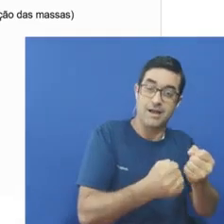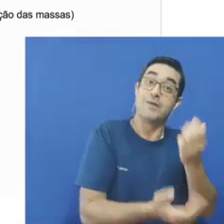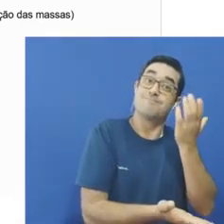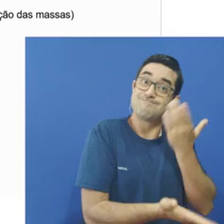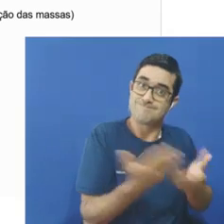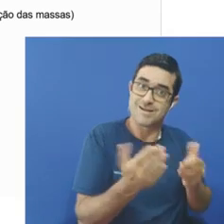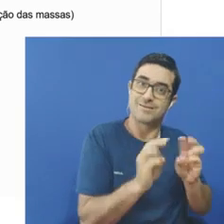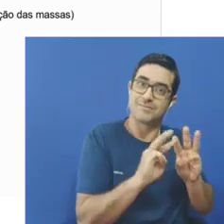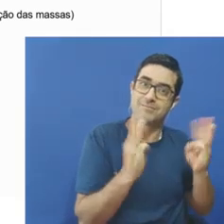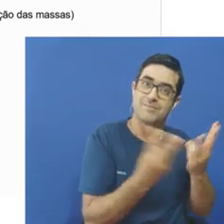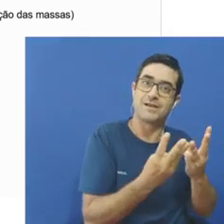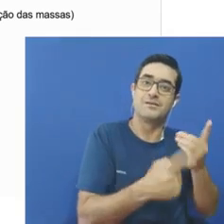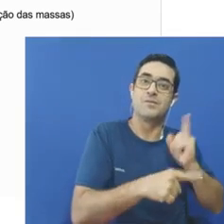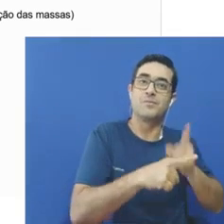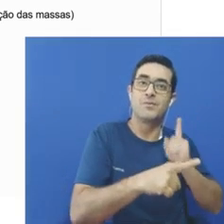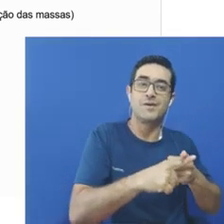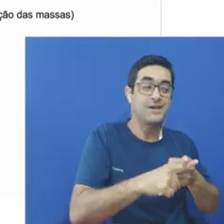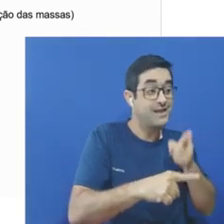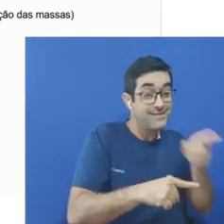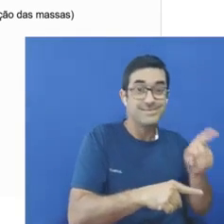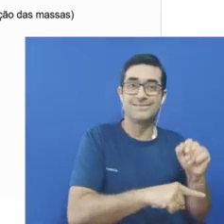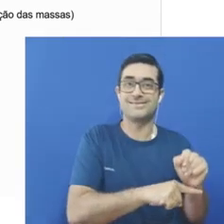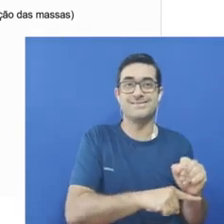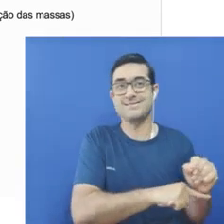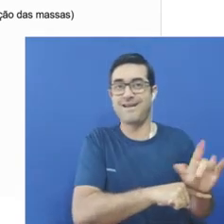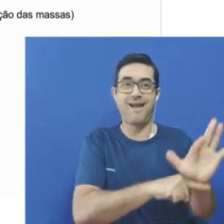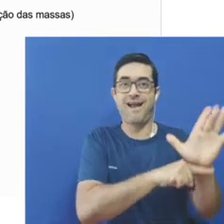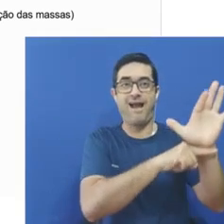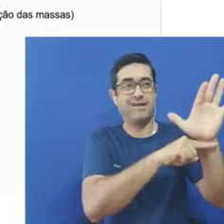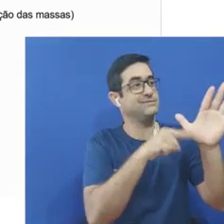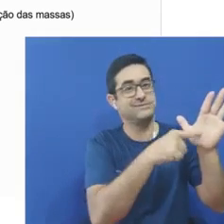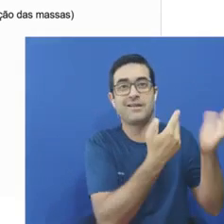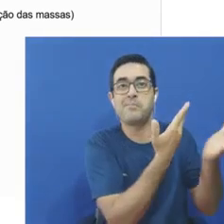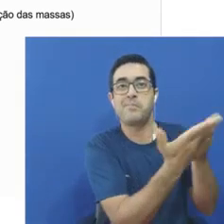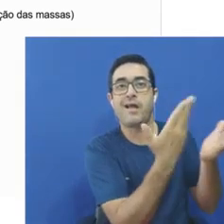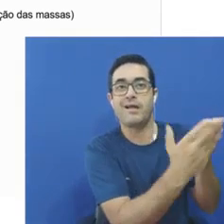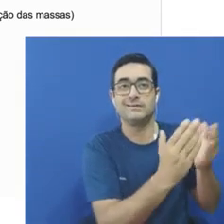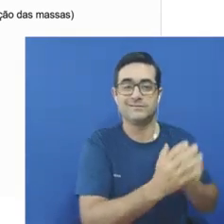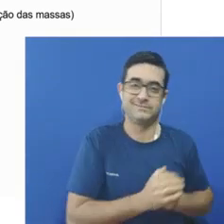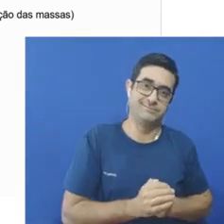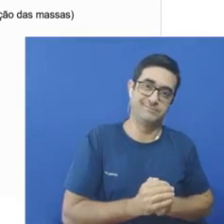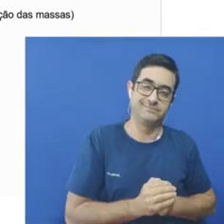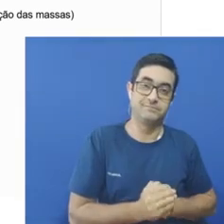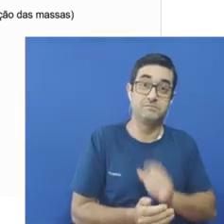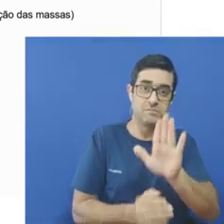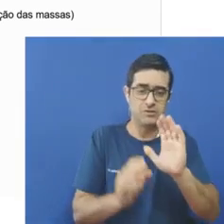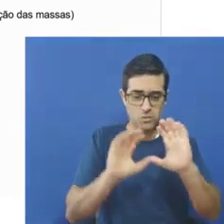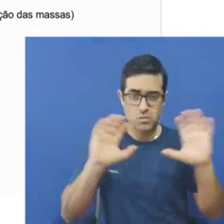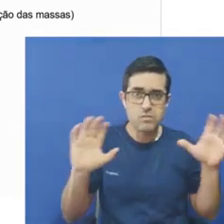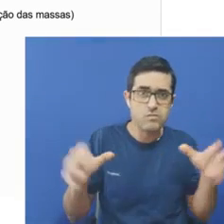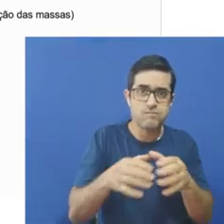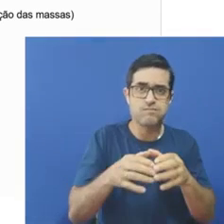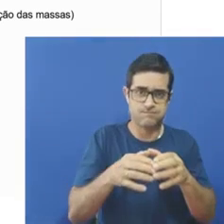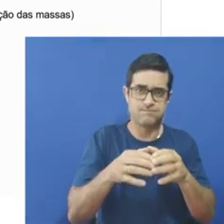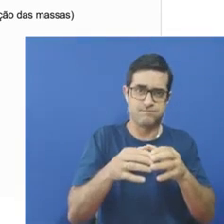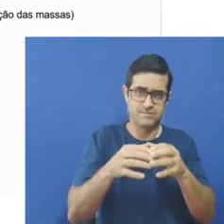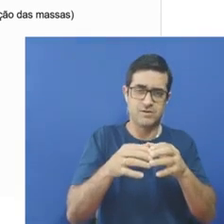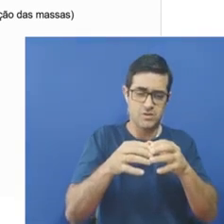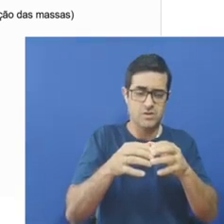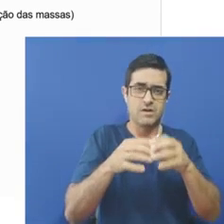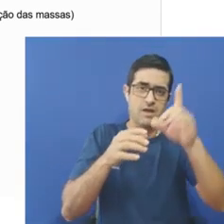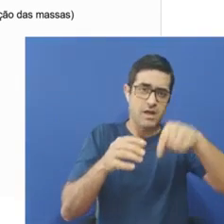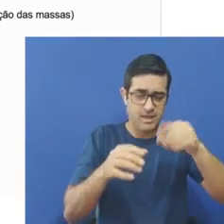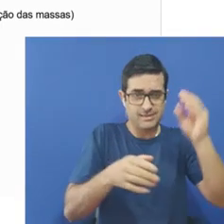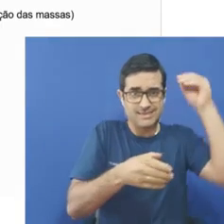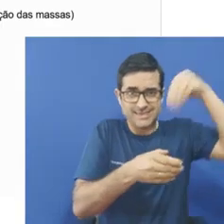quê? Porque eu estou perdendo matéria na forma gasosa. Mas se o meu sistema é fechado e esse gás ficou contido ali,